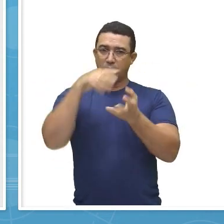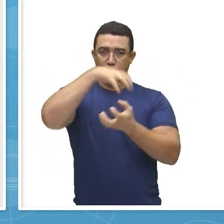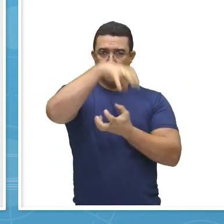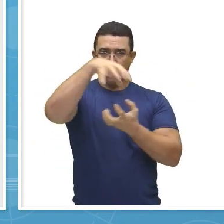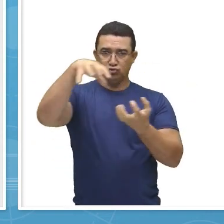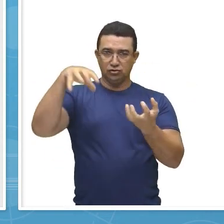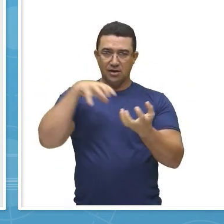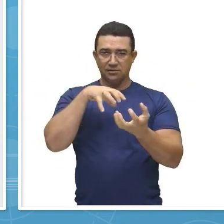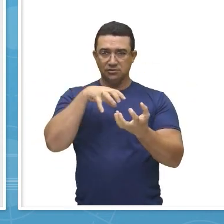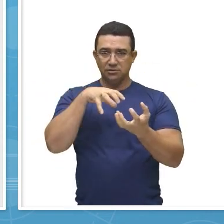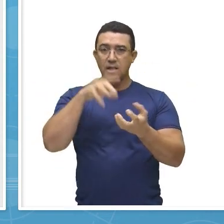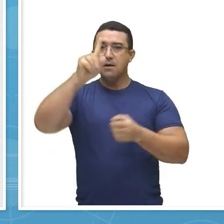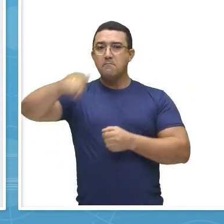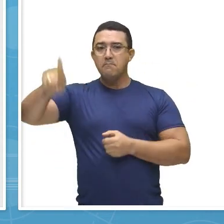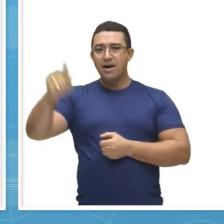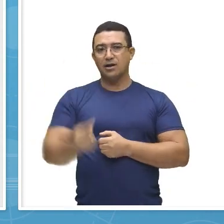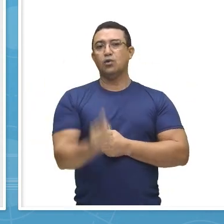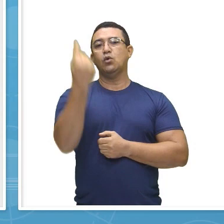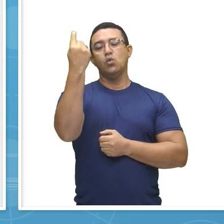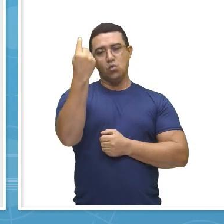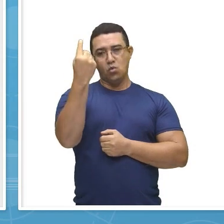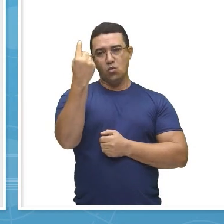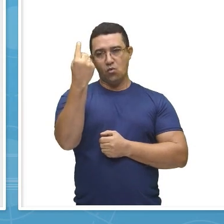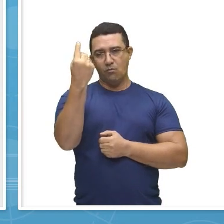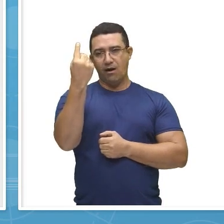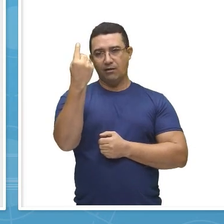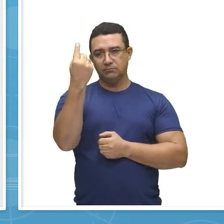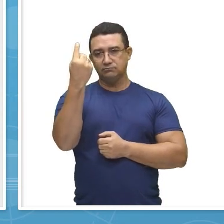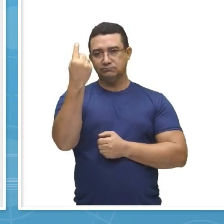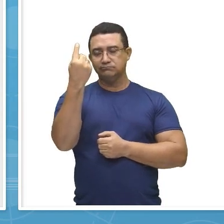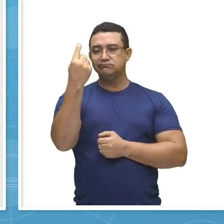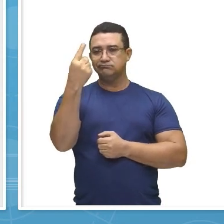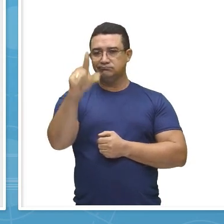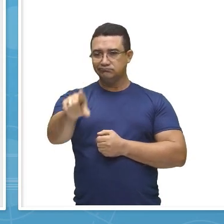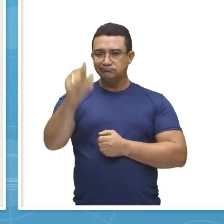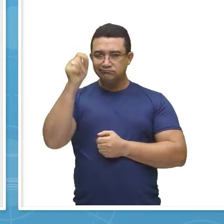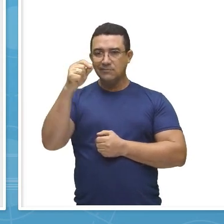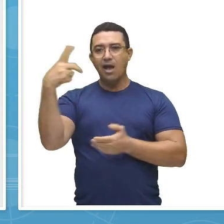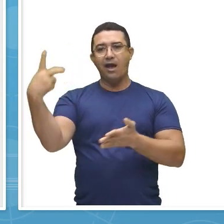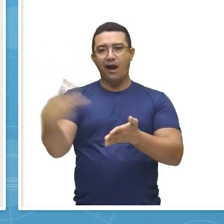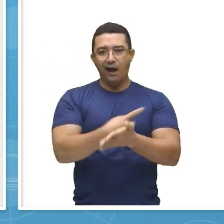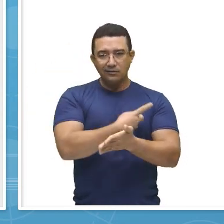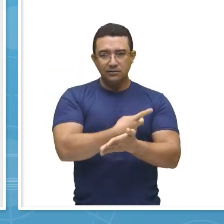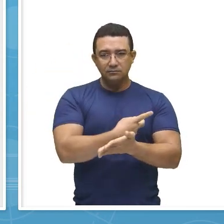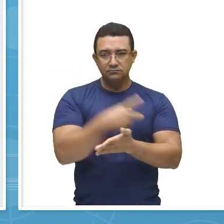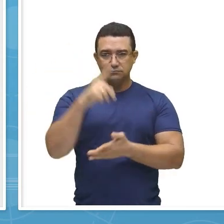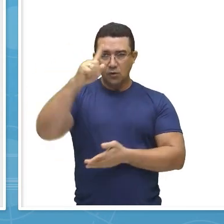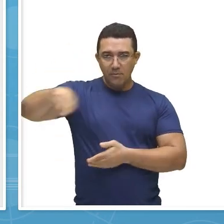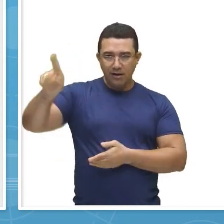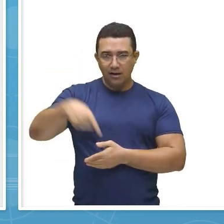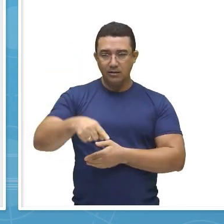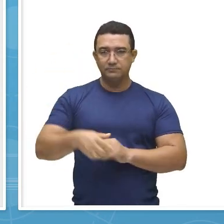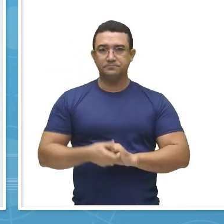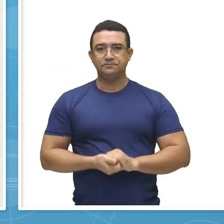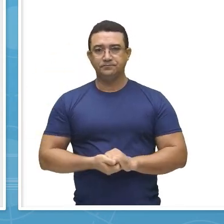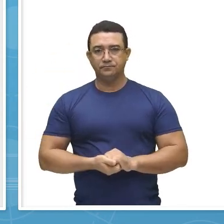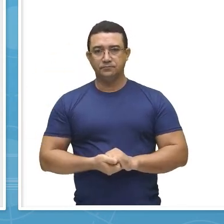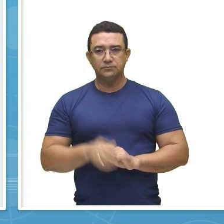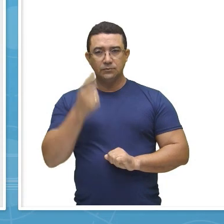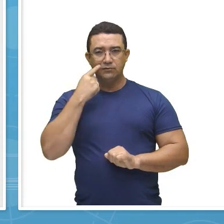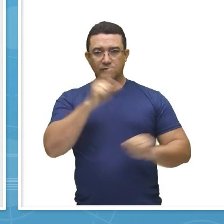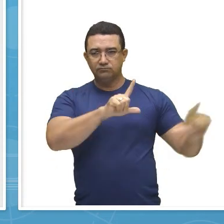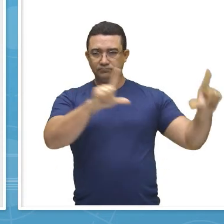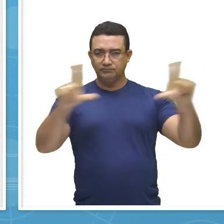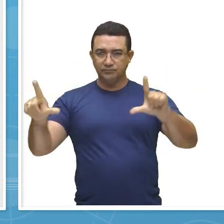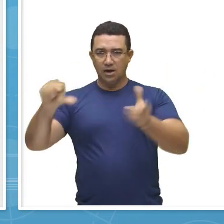continentes e marque a única alternativa incorreta, tá? Então, a gente tem aí um mapa que